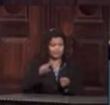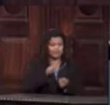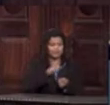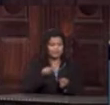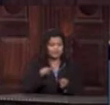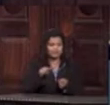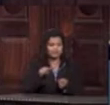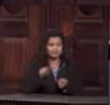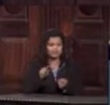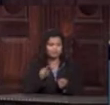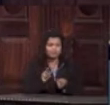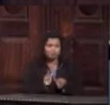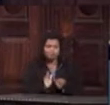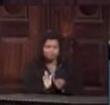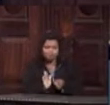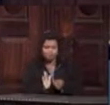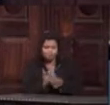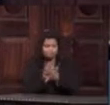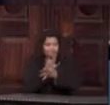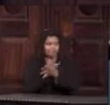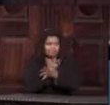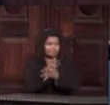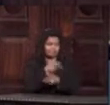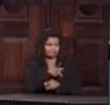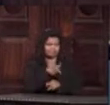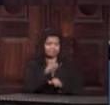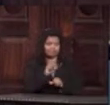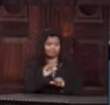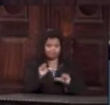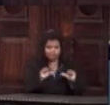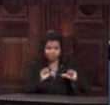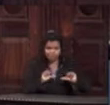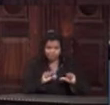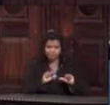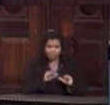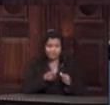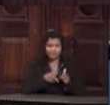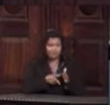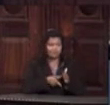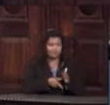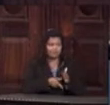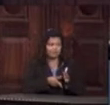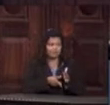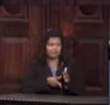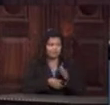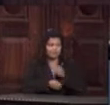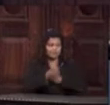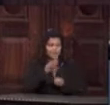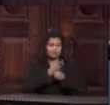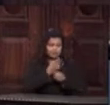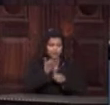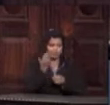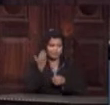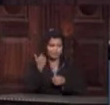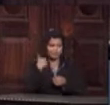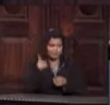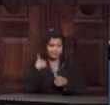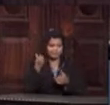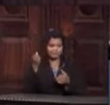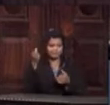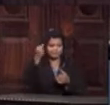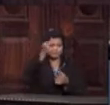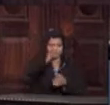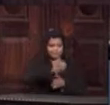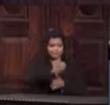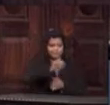desde a sua investidura no cargo para o qual jamais foi eleito jamais seria